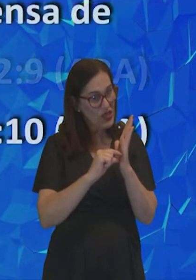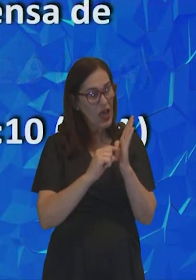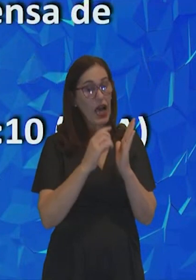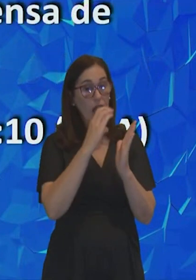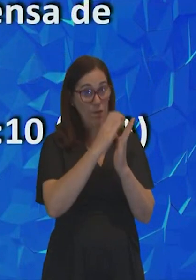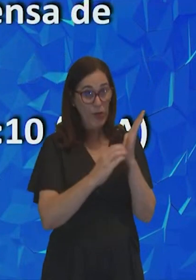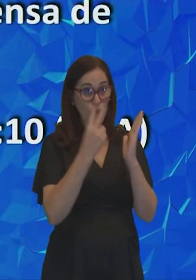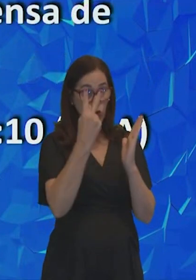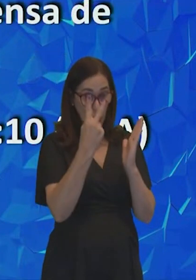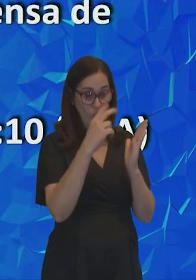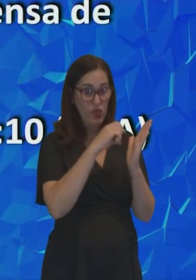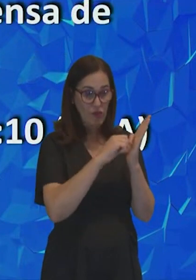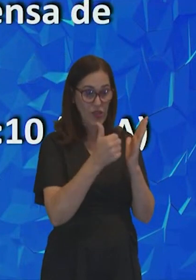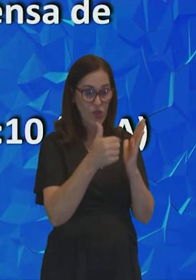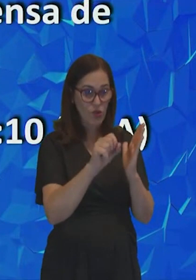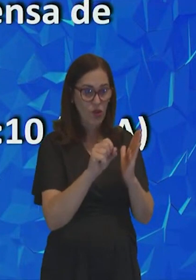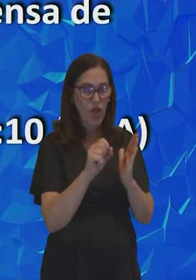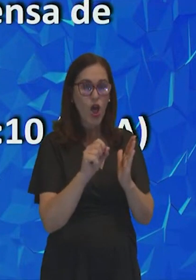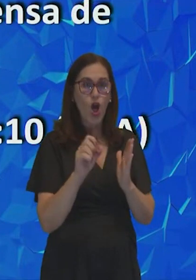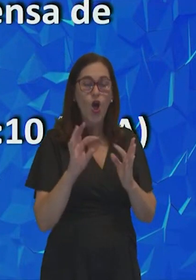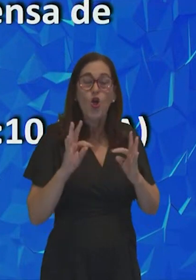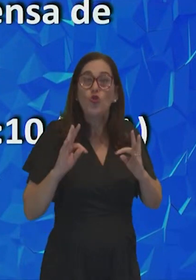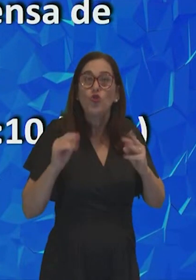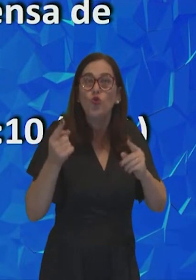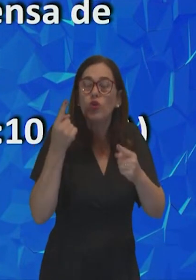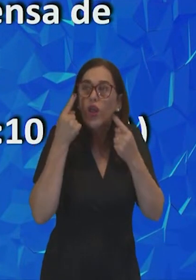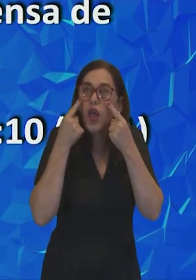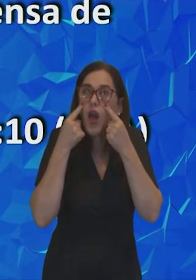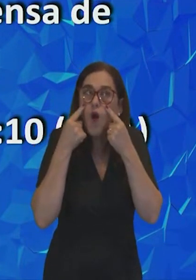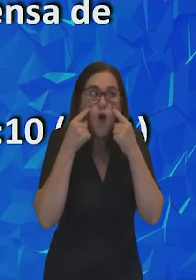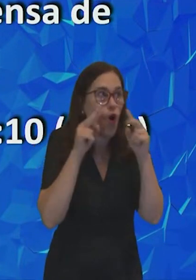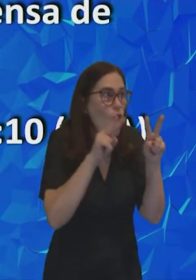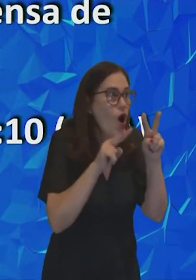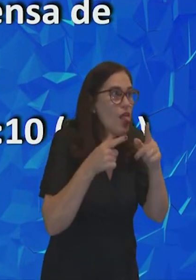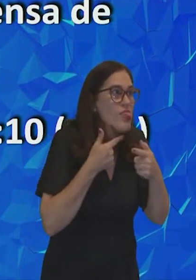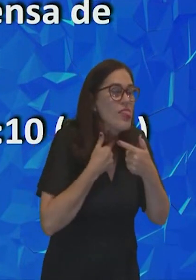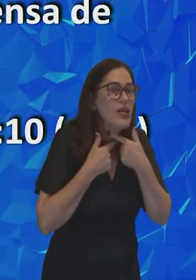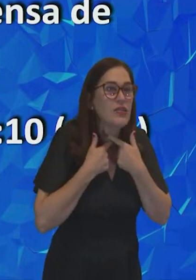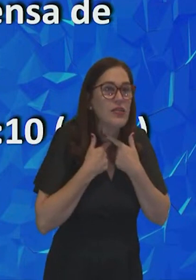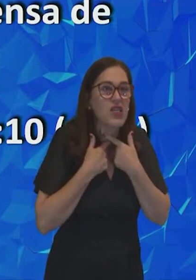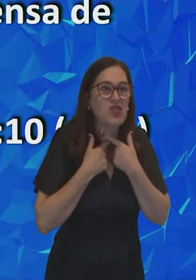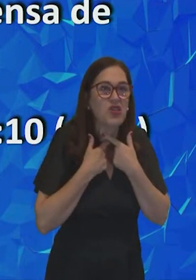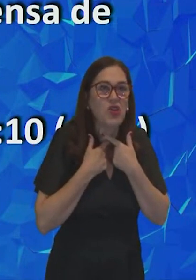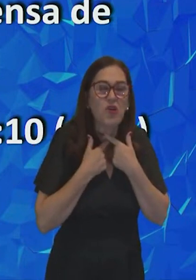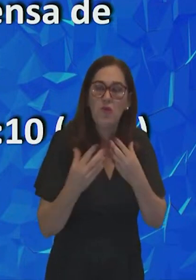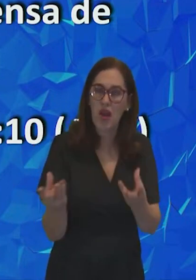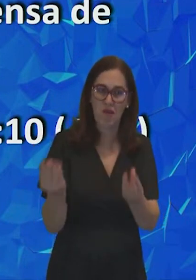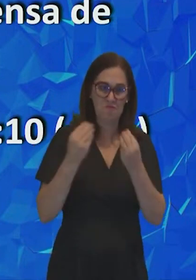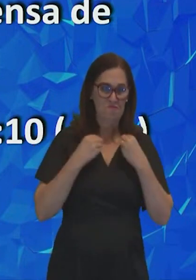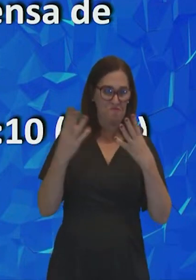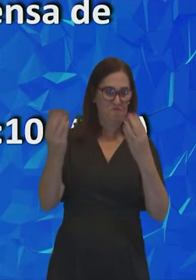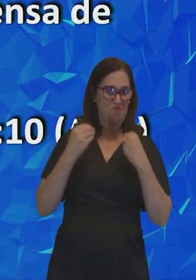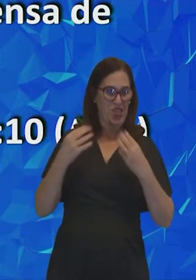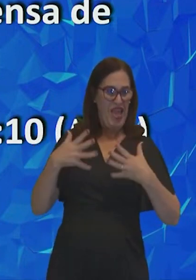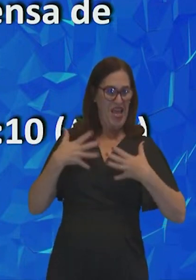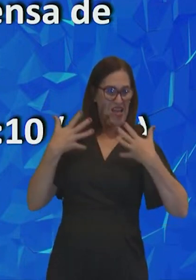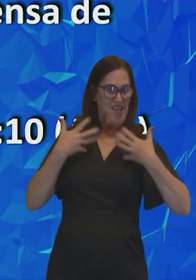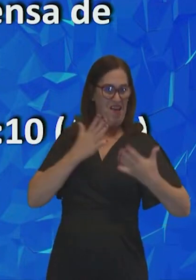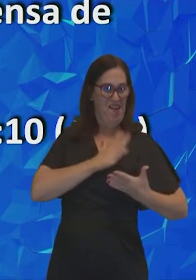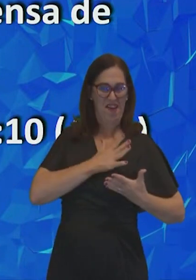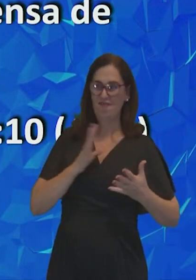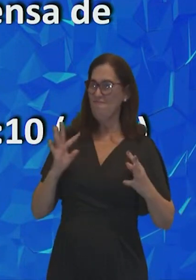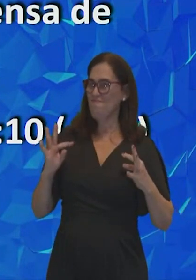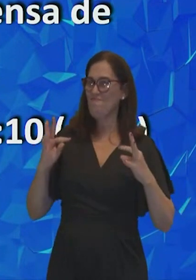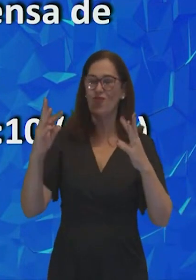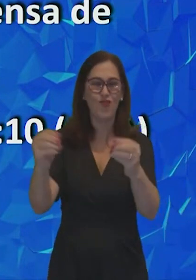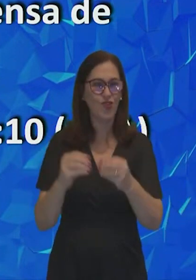Tudo quanto desejaram os meus olhos eu não lhes neguei, e nem privei o meu coração de alegria alguma,